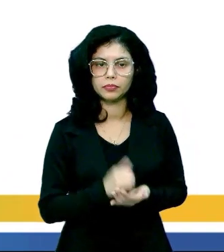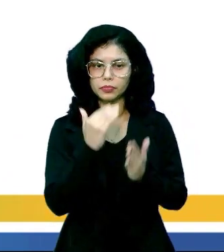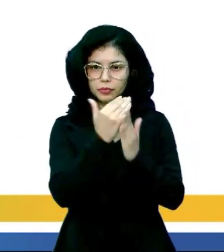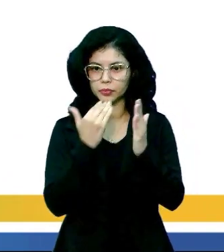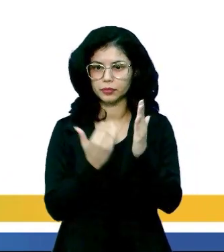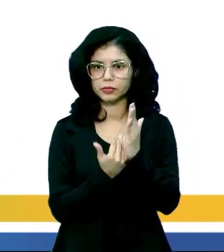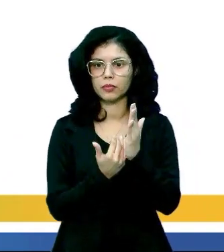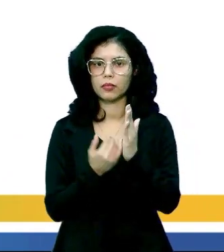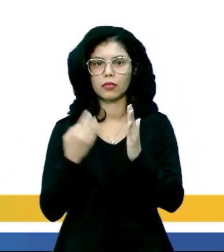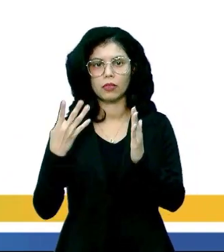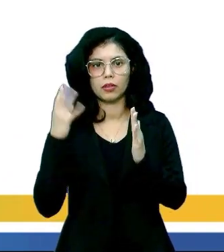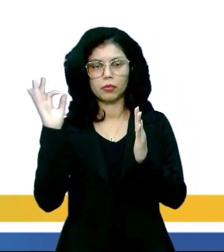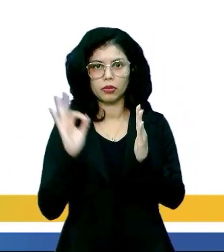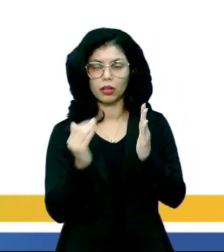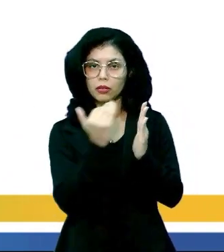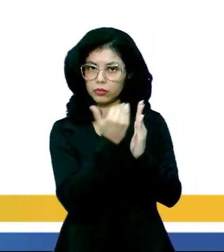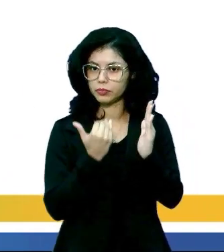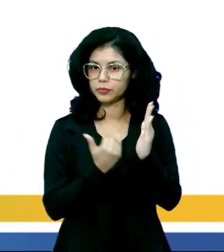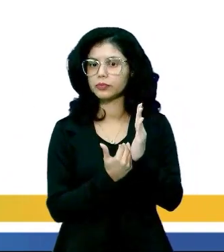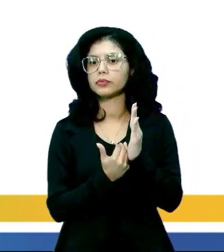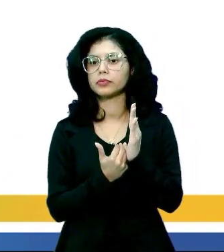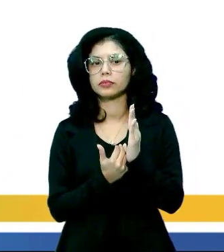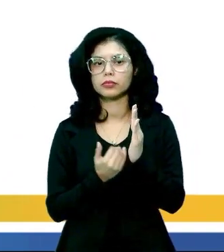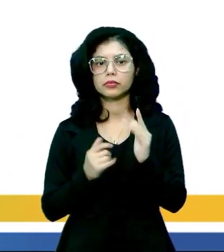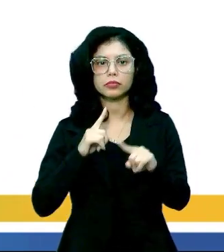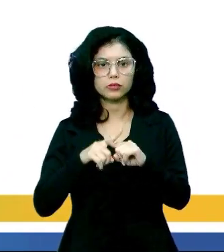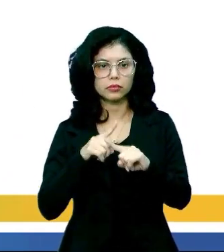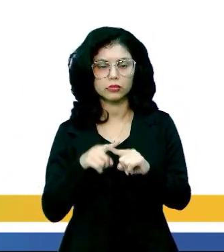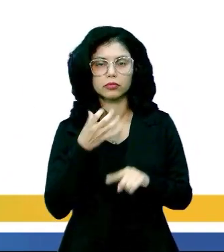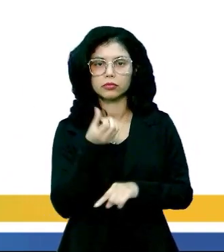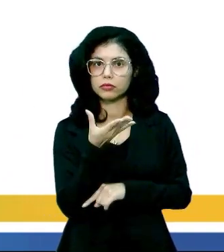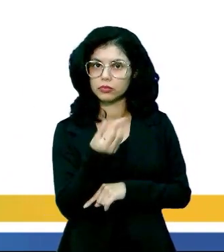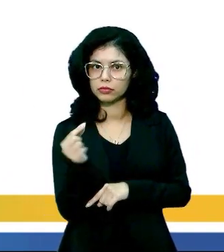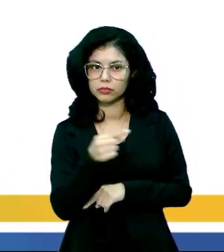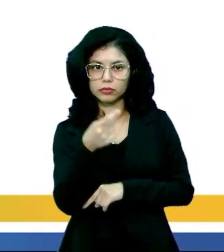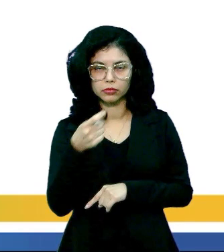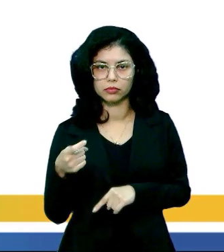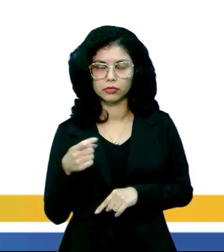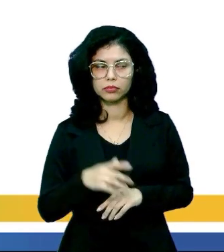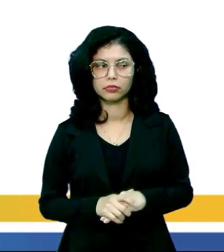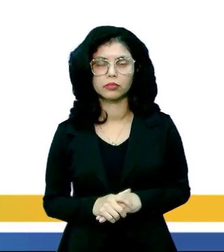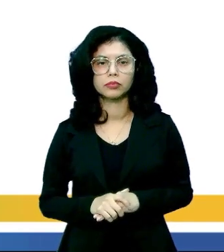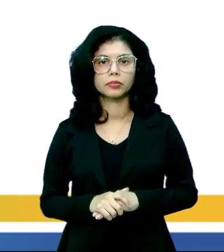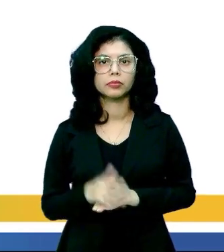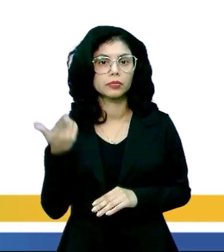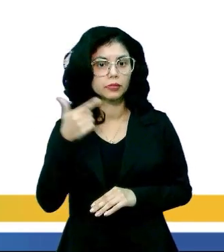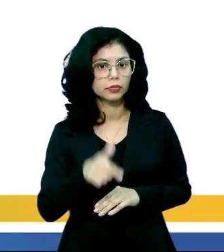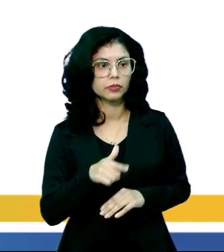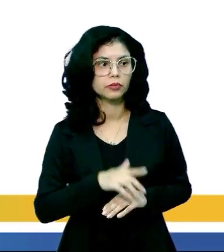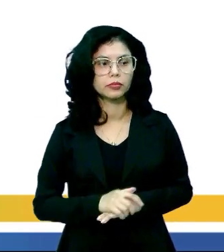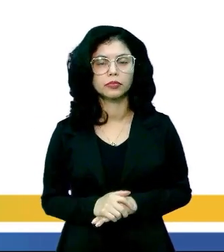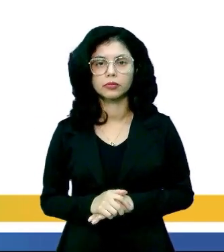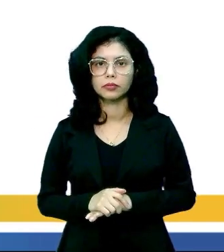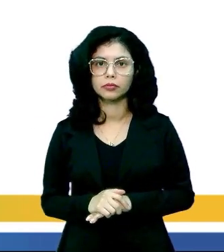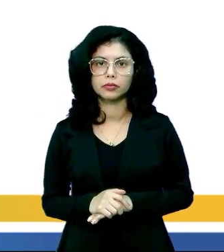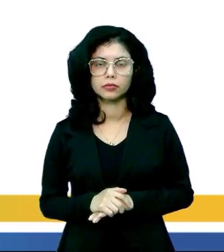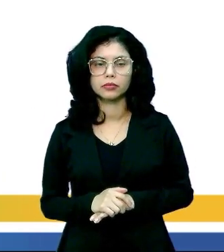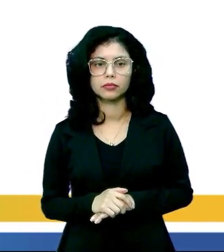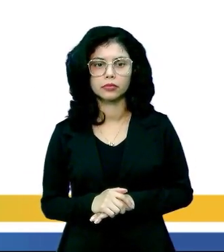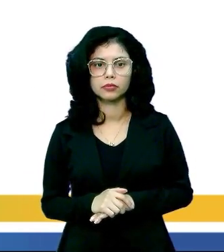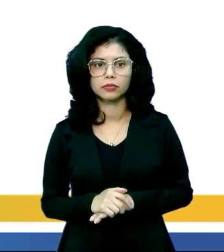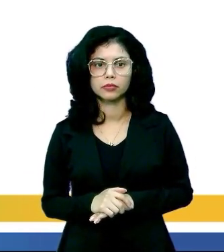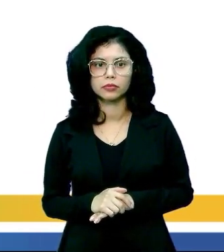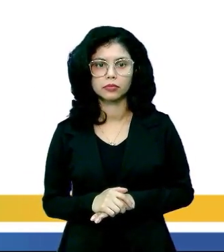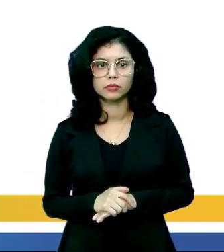embaixo, 4% está ali embaixo, vezes 60 menos x, só estou repetindo.